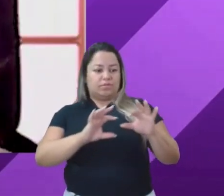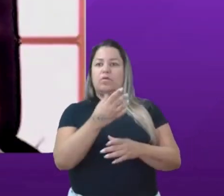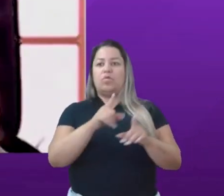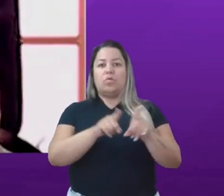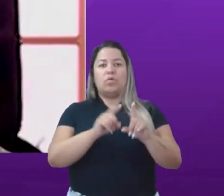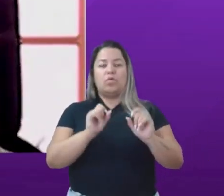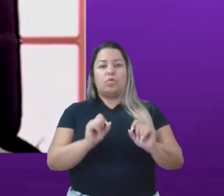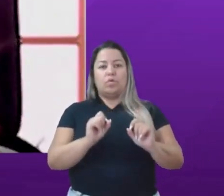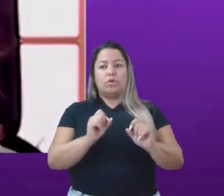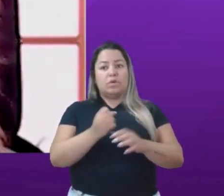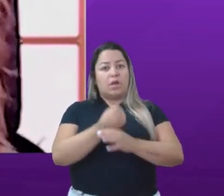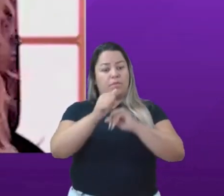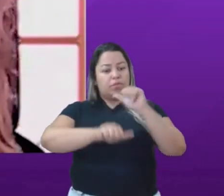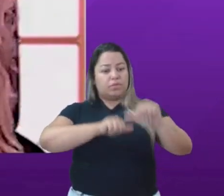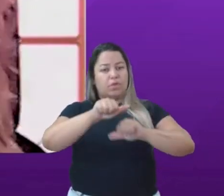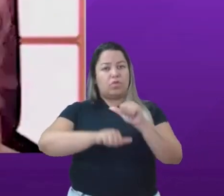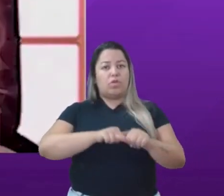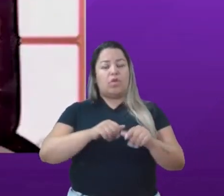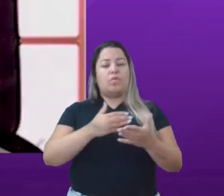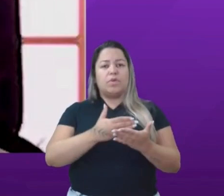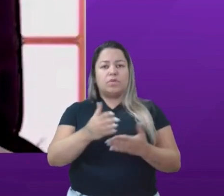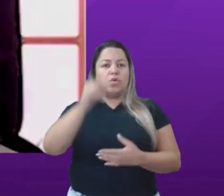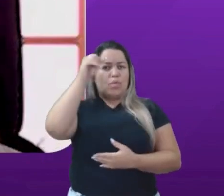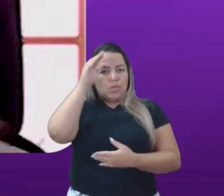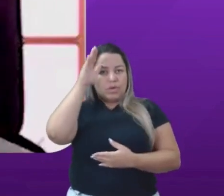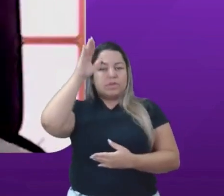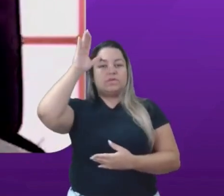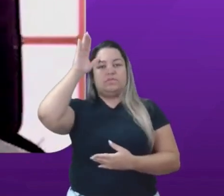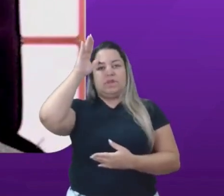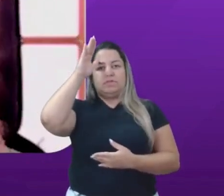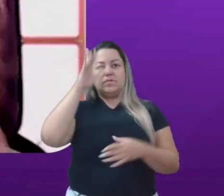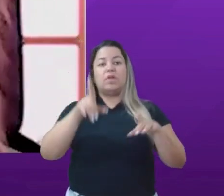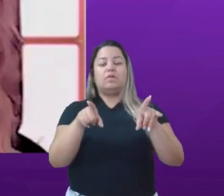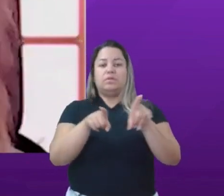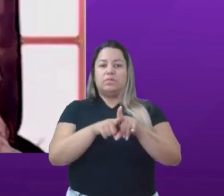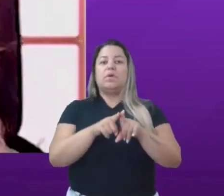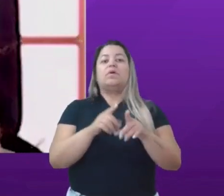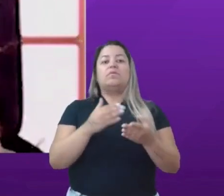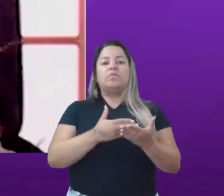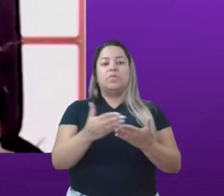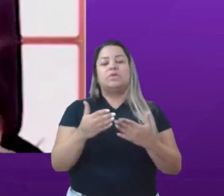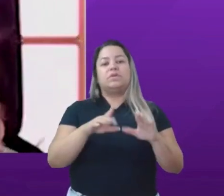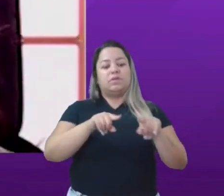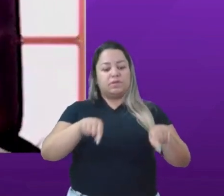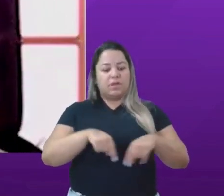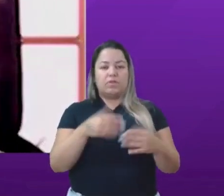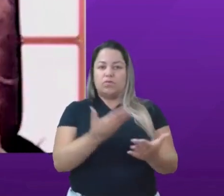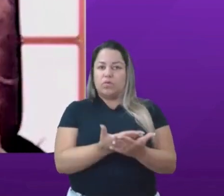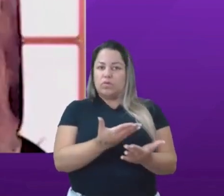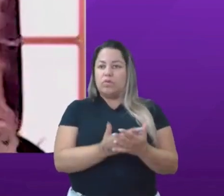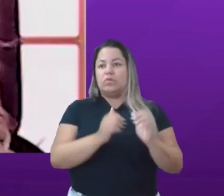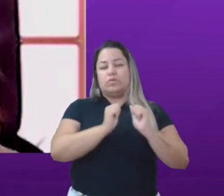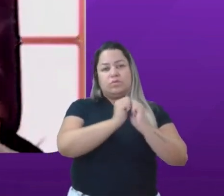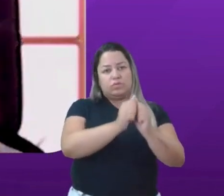sustentável. A mudança começa com o conhecimento, e o conhecimento começa na sala de aula. Juntos